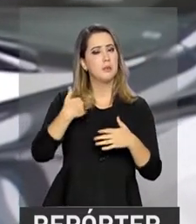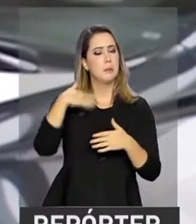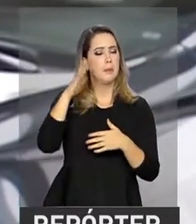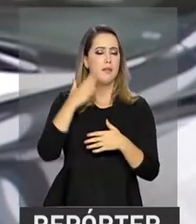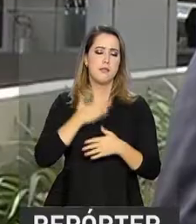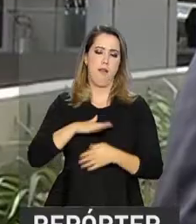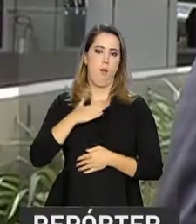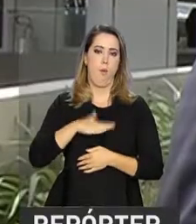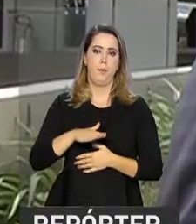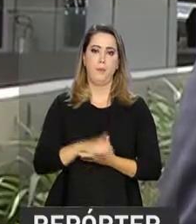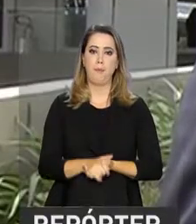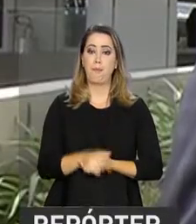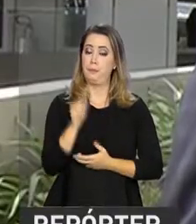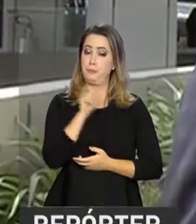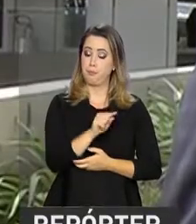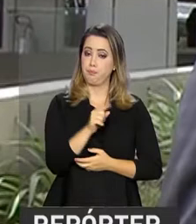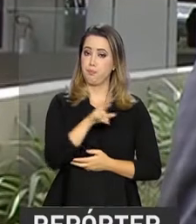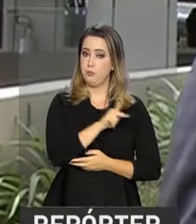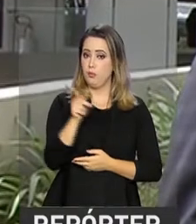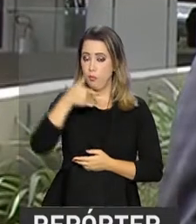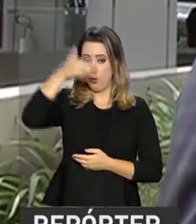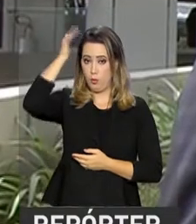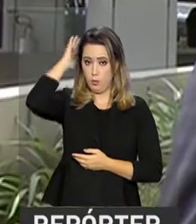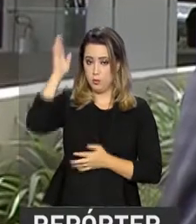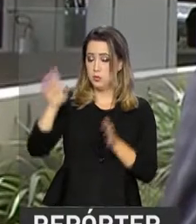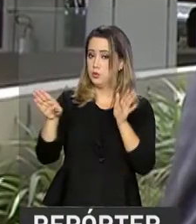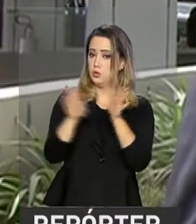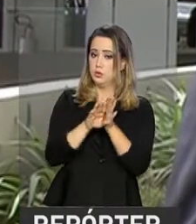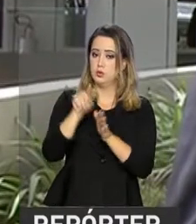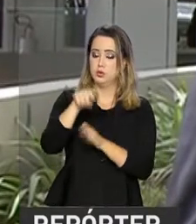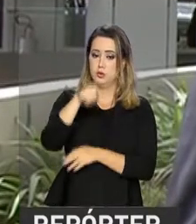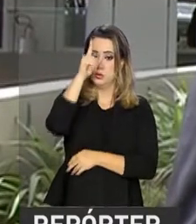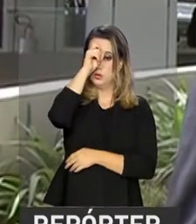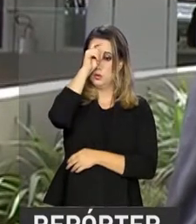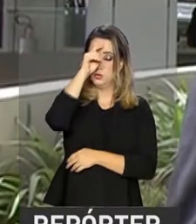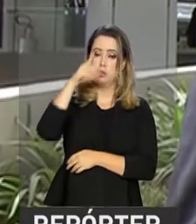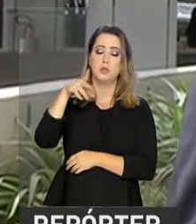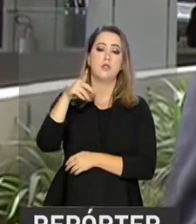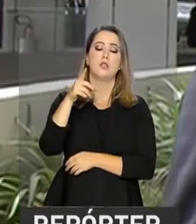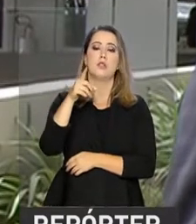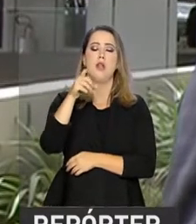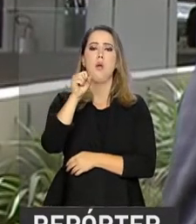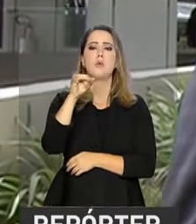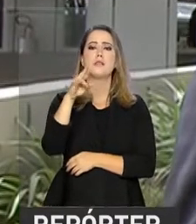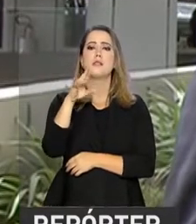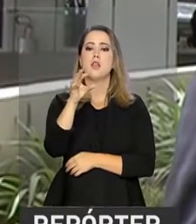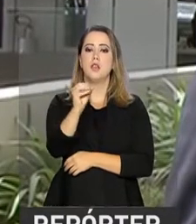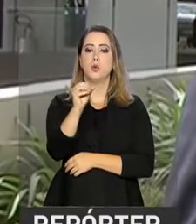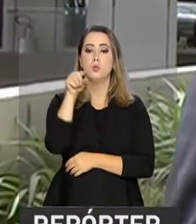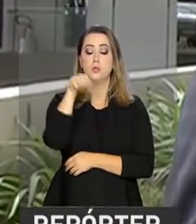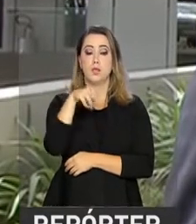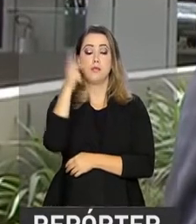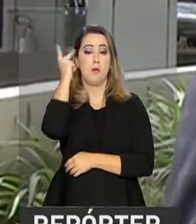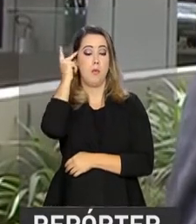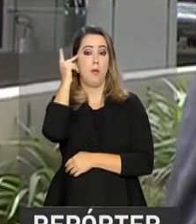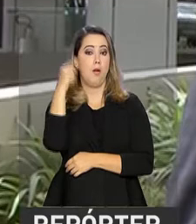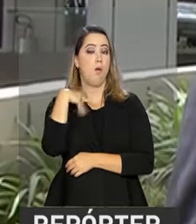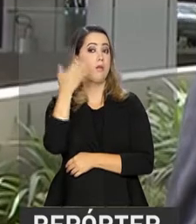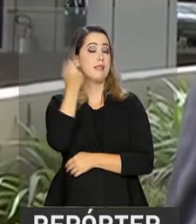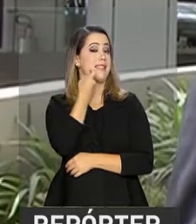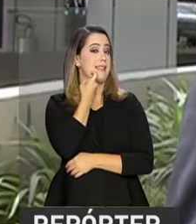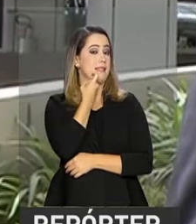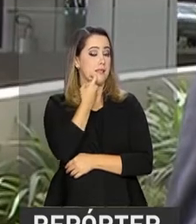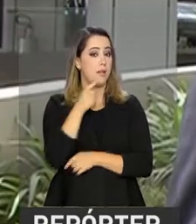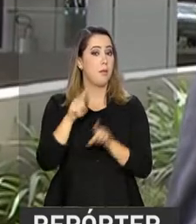mais leve. O presidente chegou aqui ao Hospital Sírio-Libanês em São Paulo na noite de sexta-feira. Ele passou por exames que